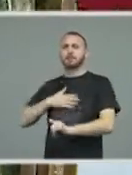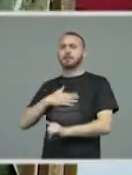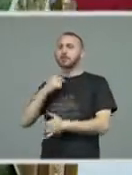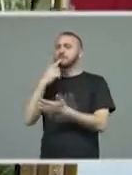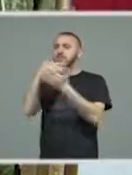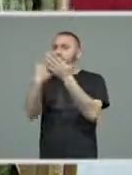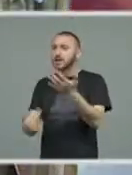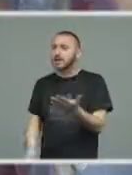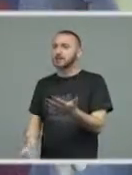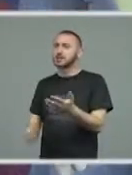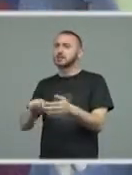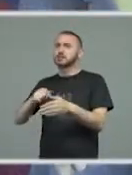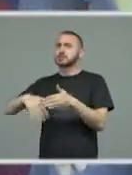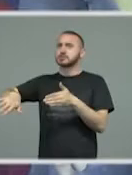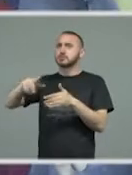as tribulações.